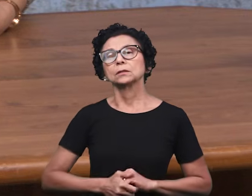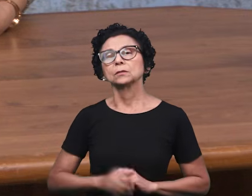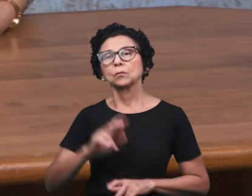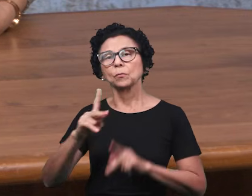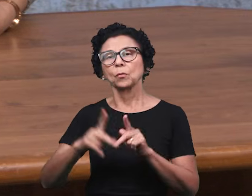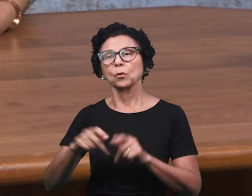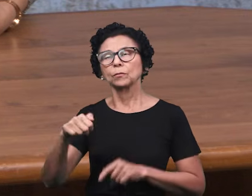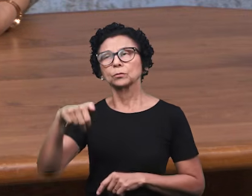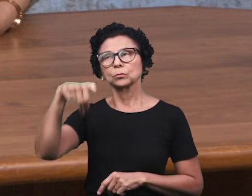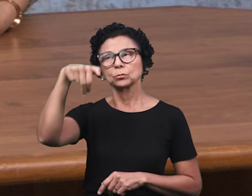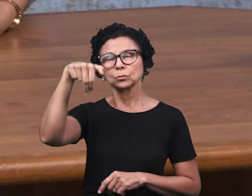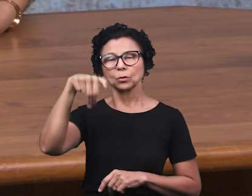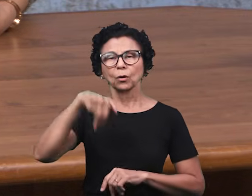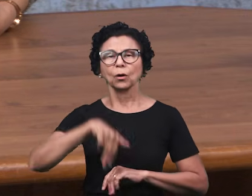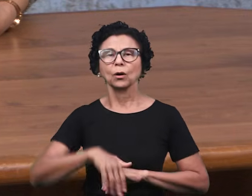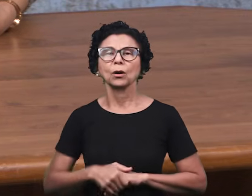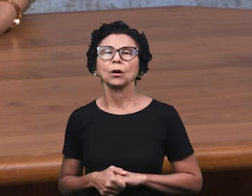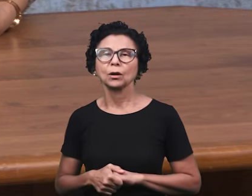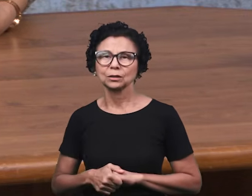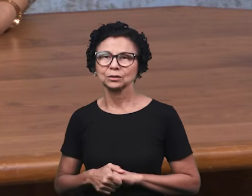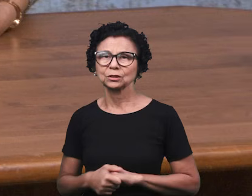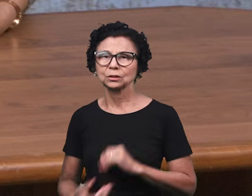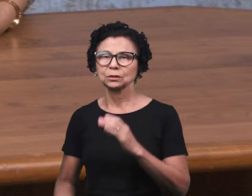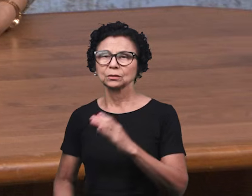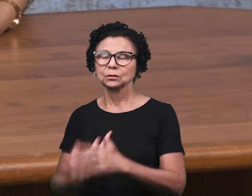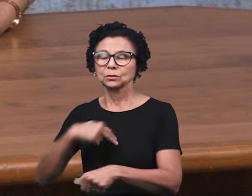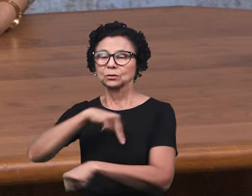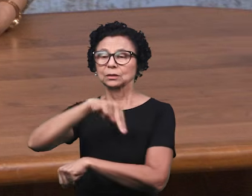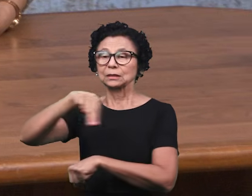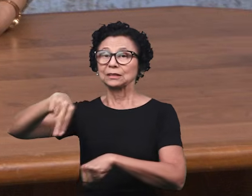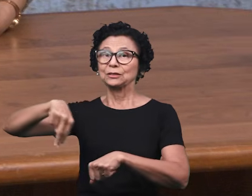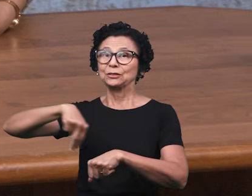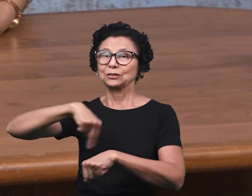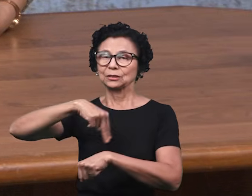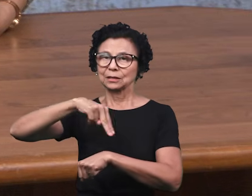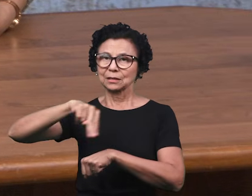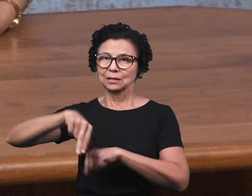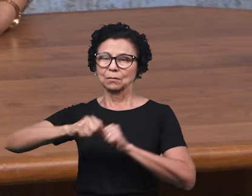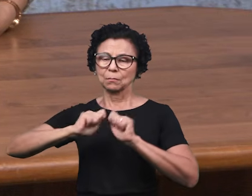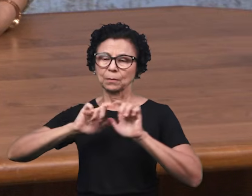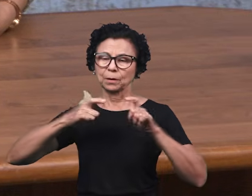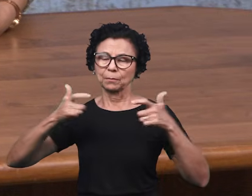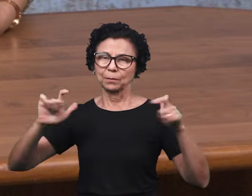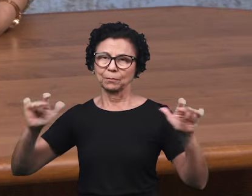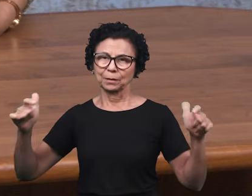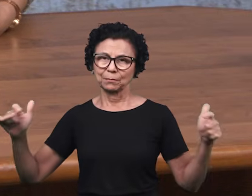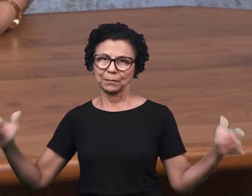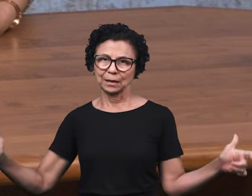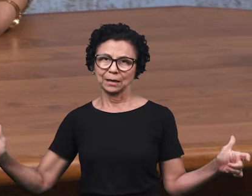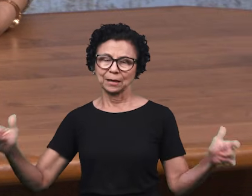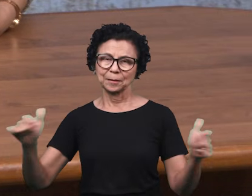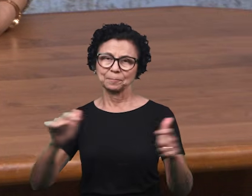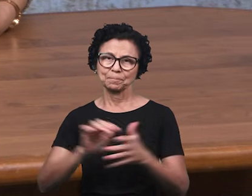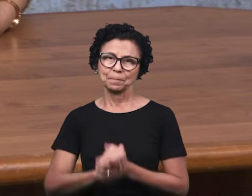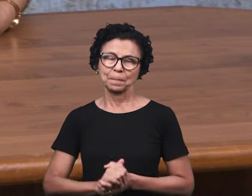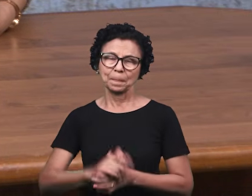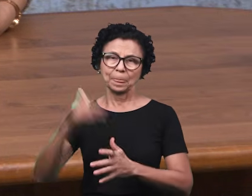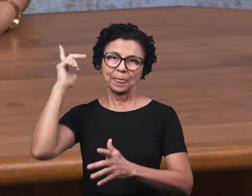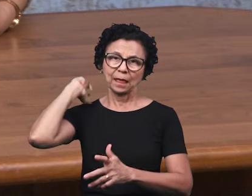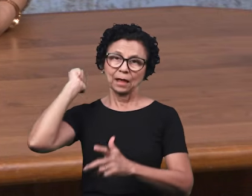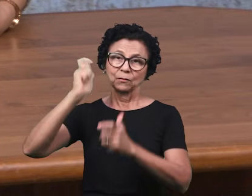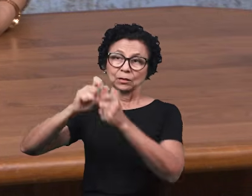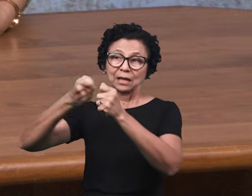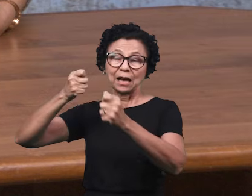norte e uma grande nação se levantará das bandas da terra. Arco e lança